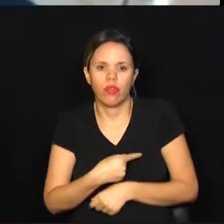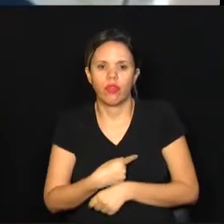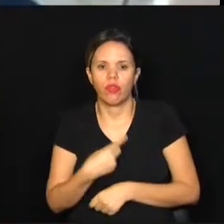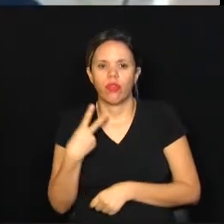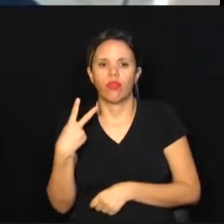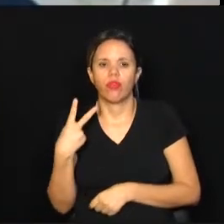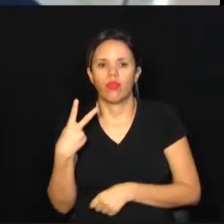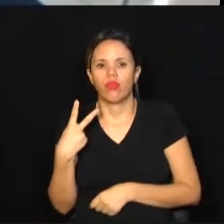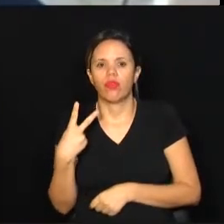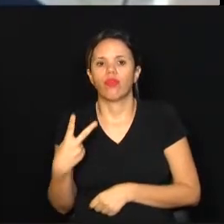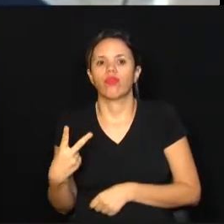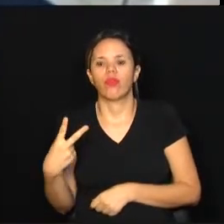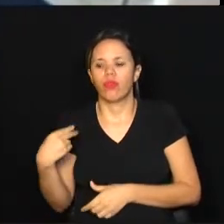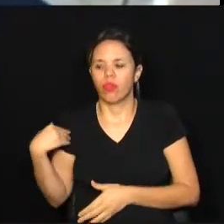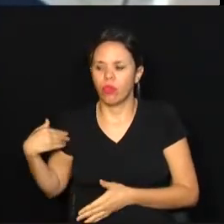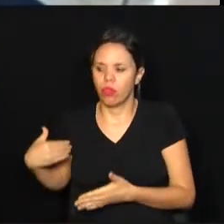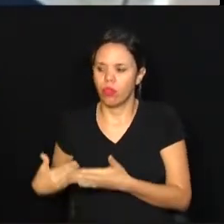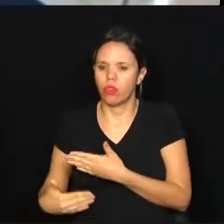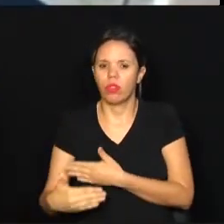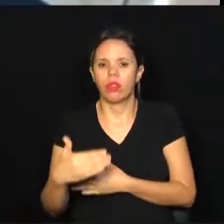2 edições,